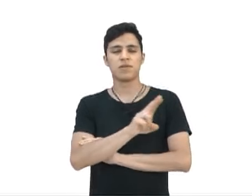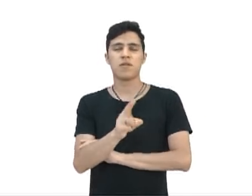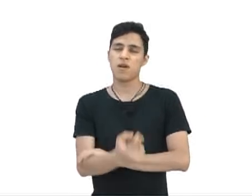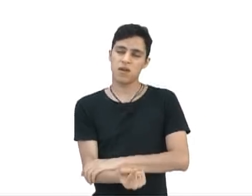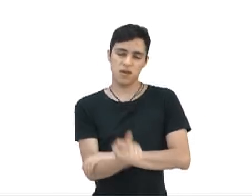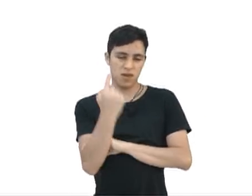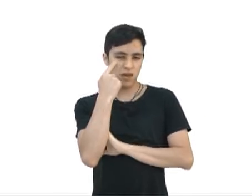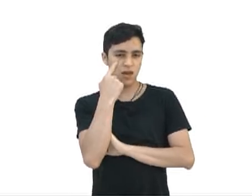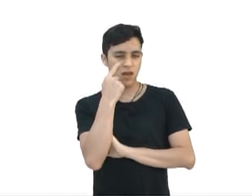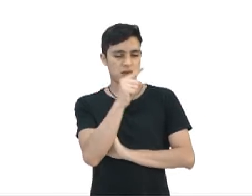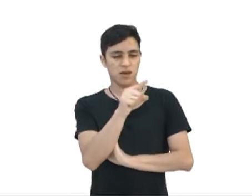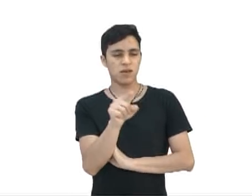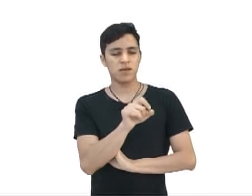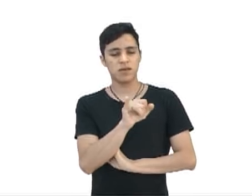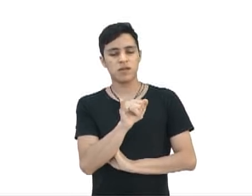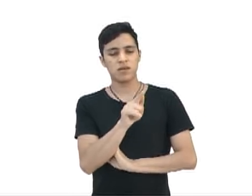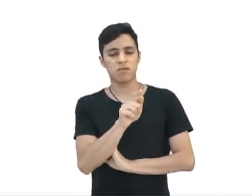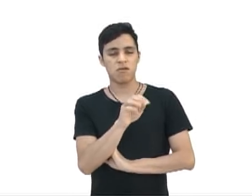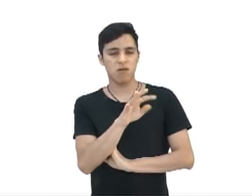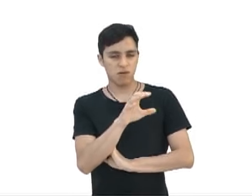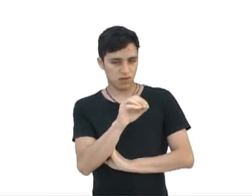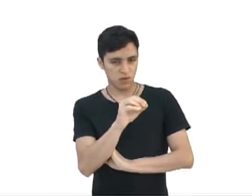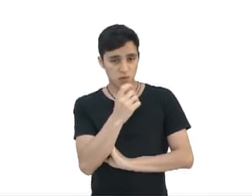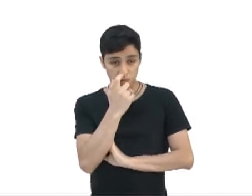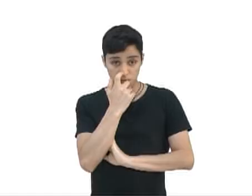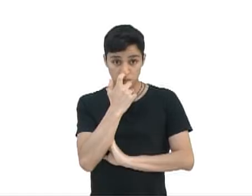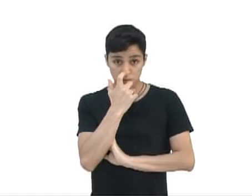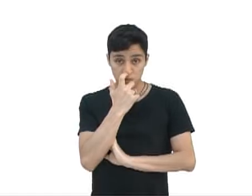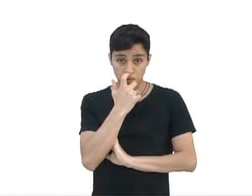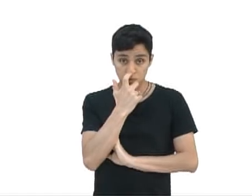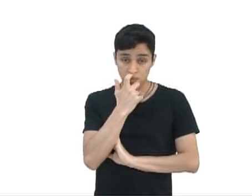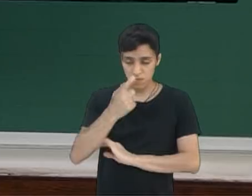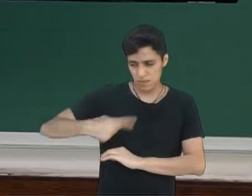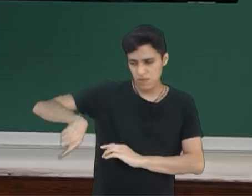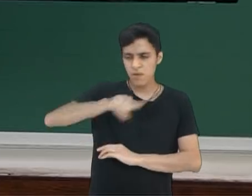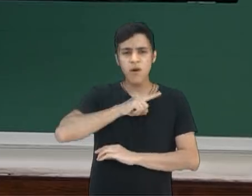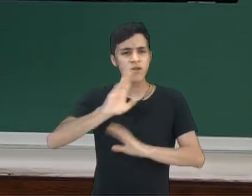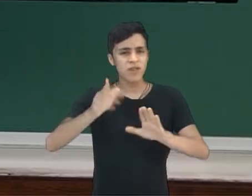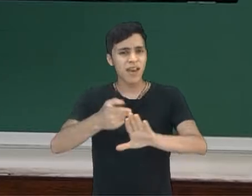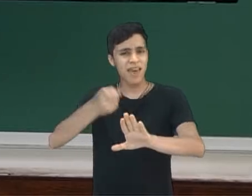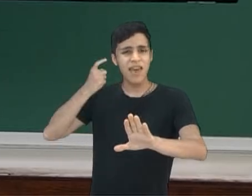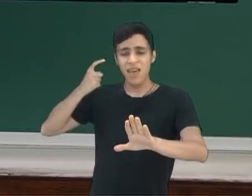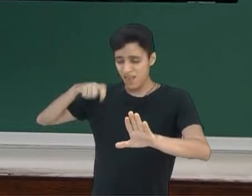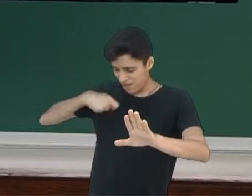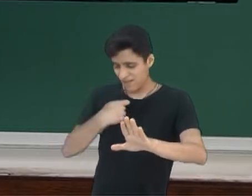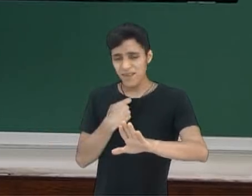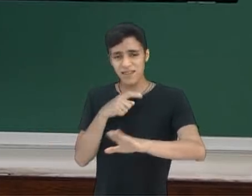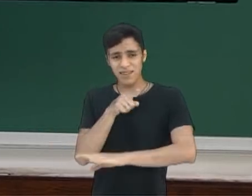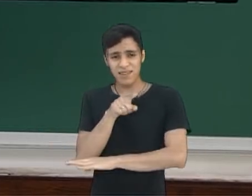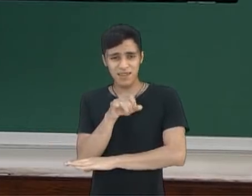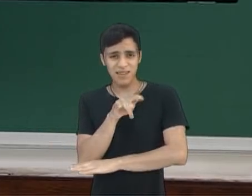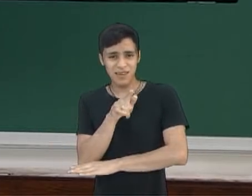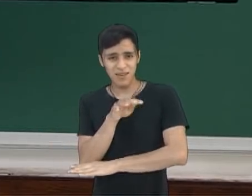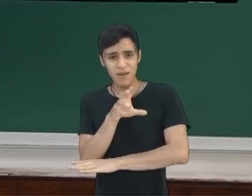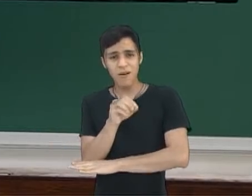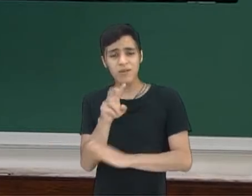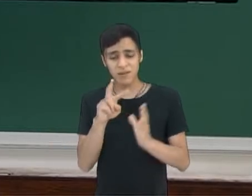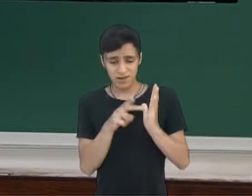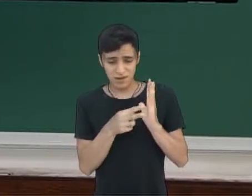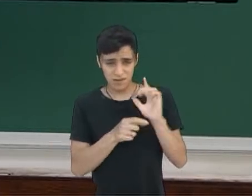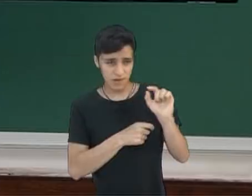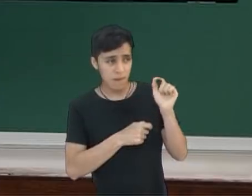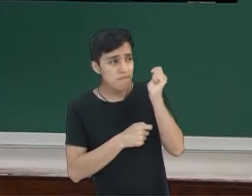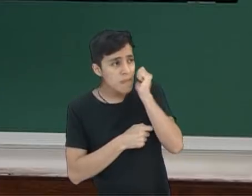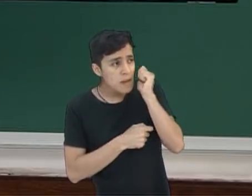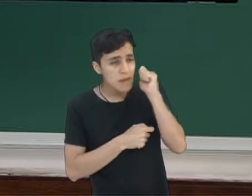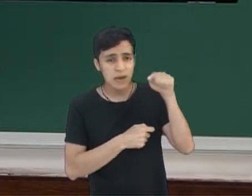chamada então de zigoto. Todos nós já fomos zigoto um dia. Então, o óvulo da nossa mãe